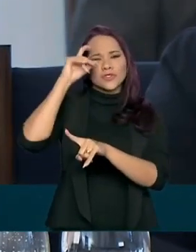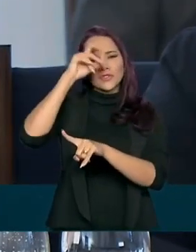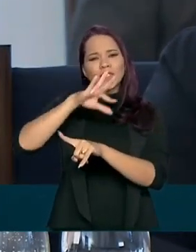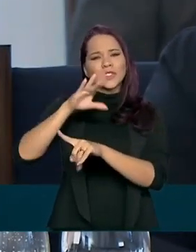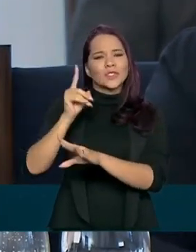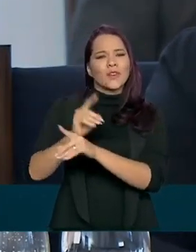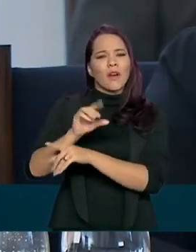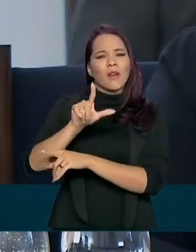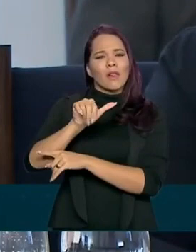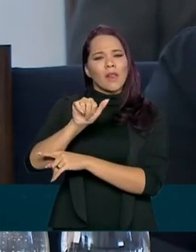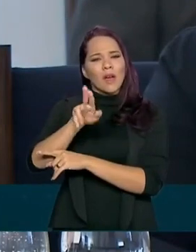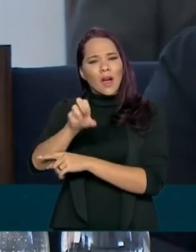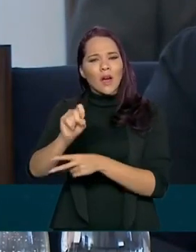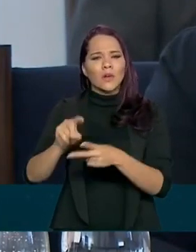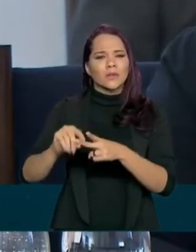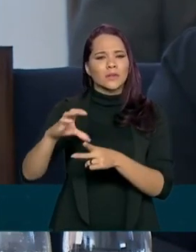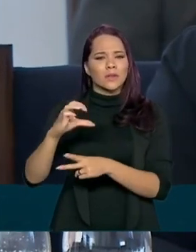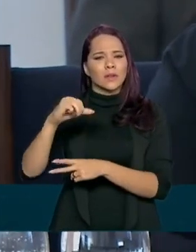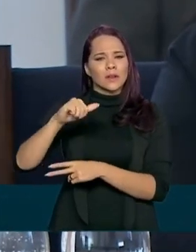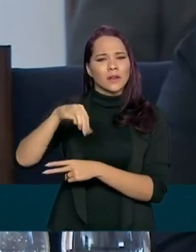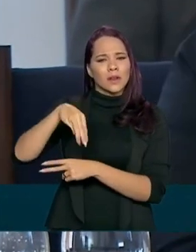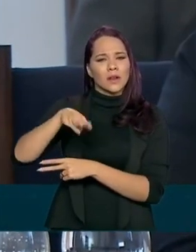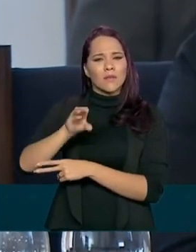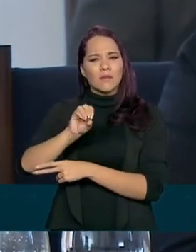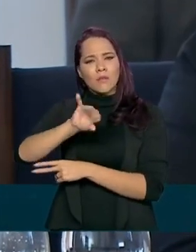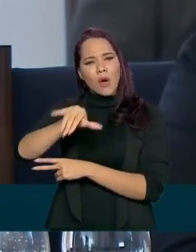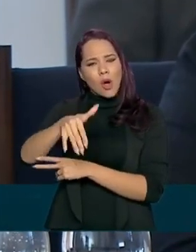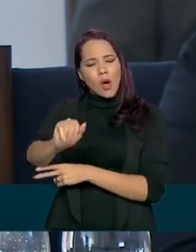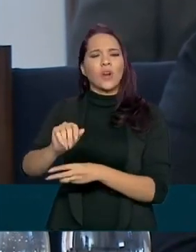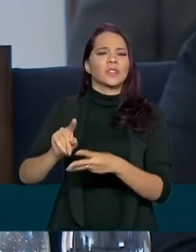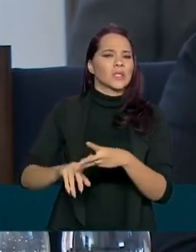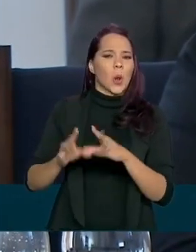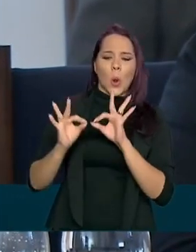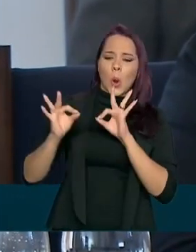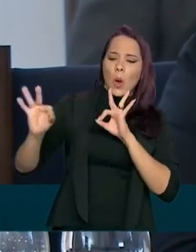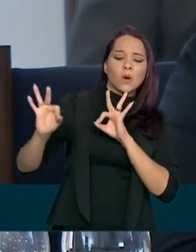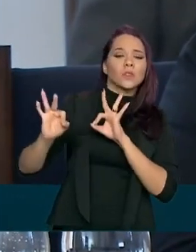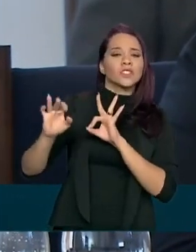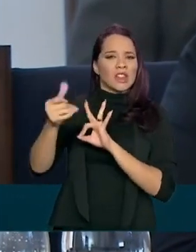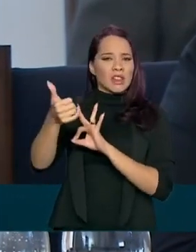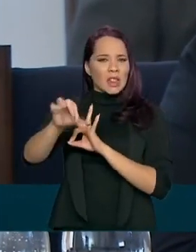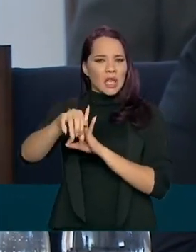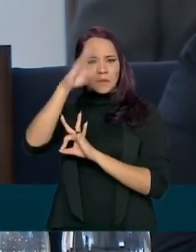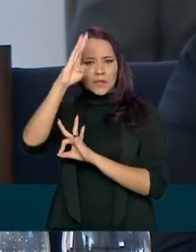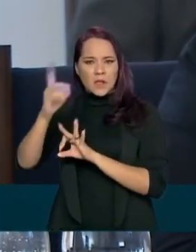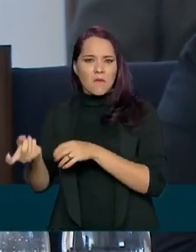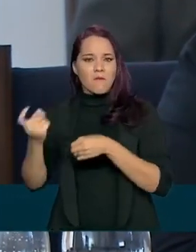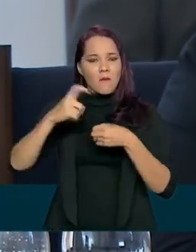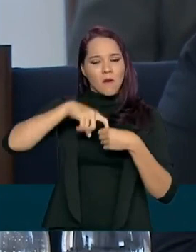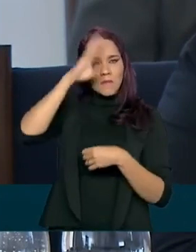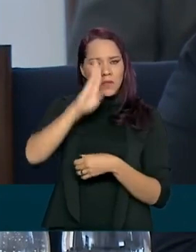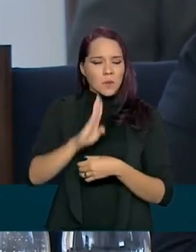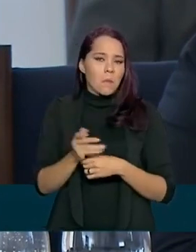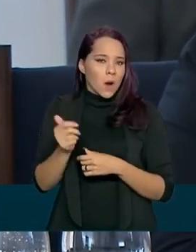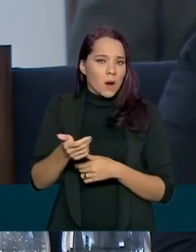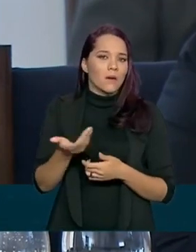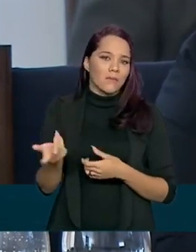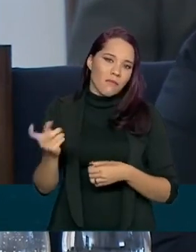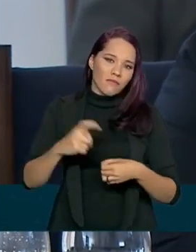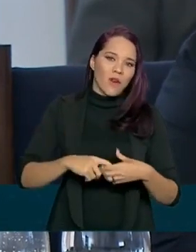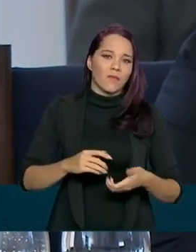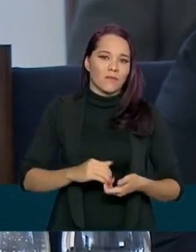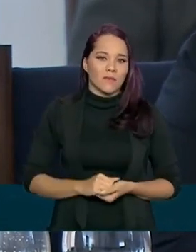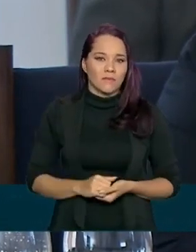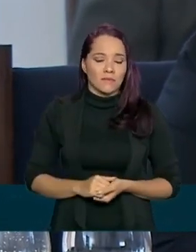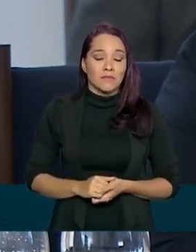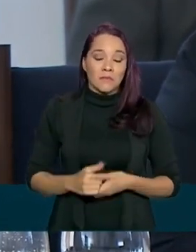conexão acumular aos camboja são também a por exemplo dez brasileiros no caso do laos normas do câmbio ou seja